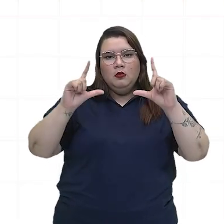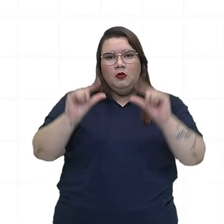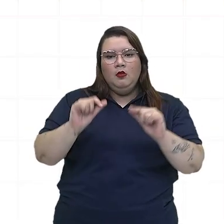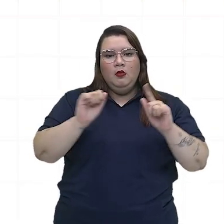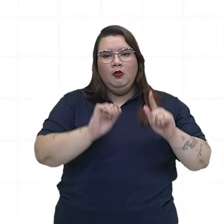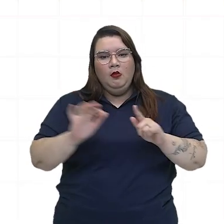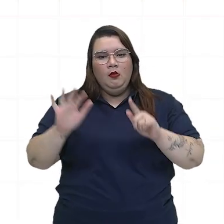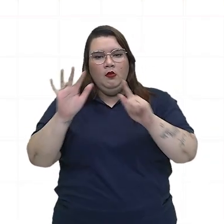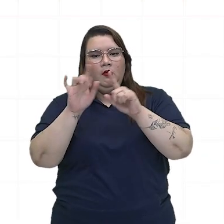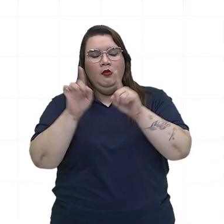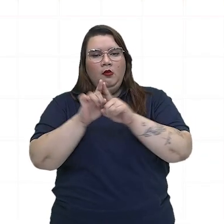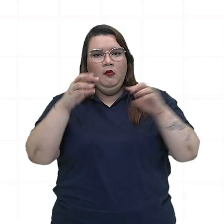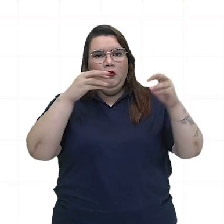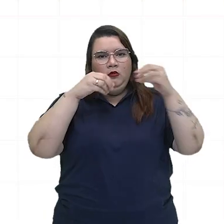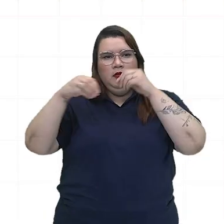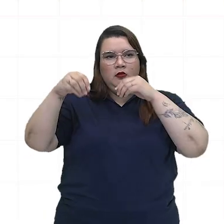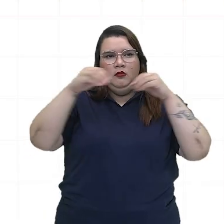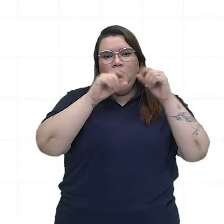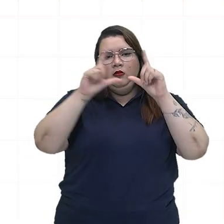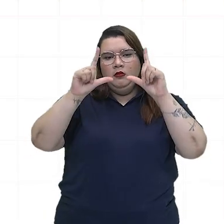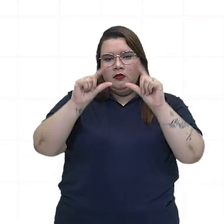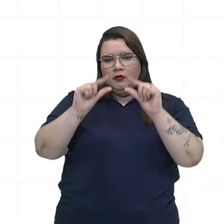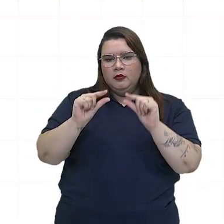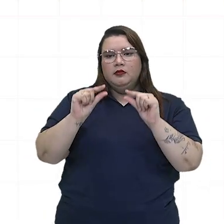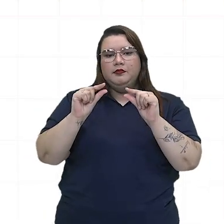ter menos gás e poeira